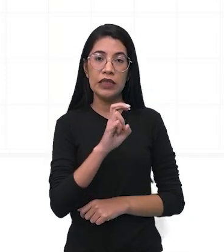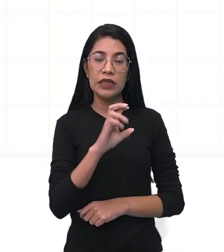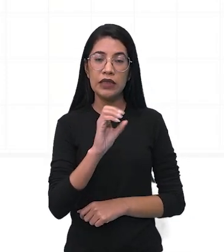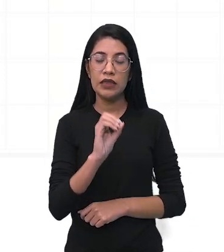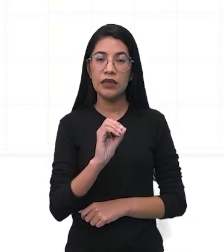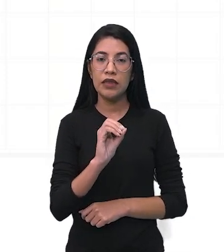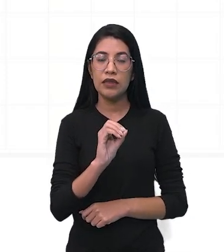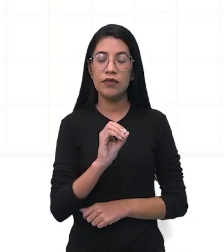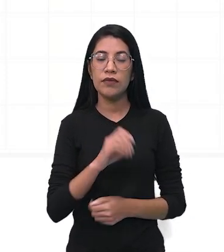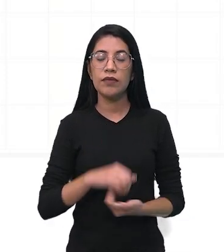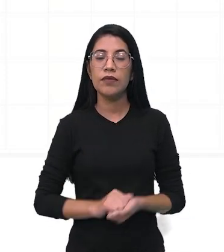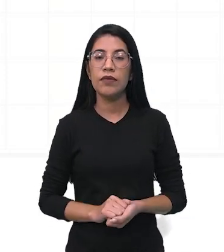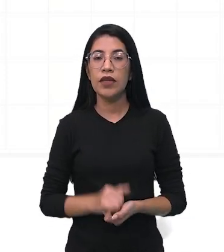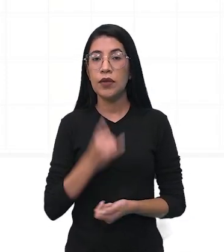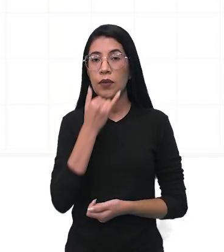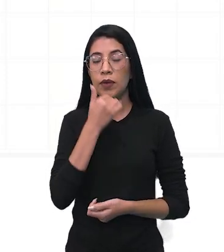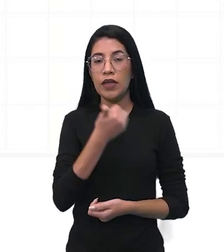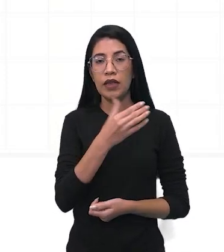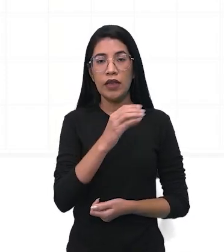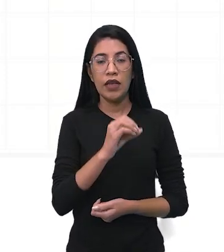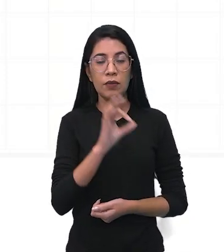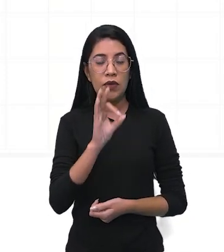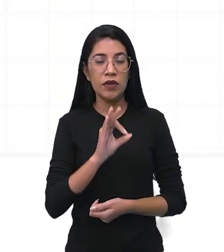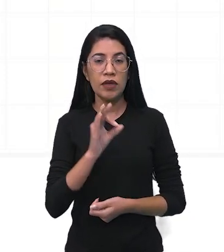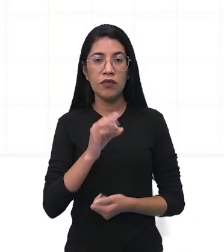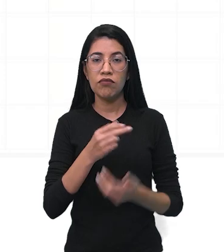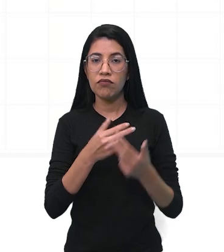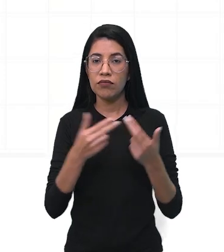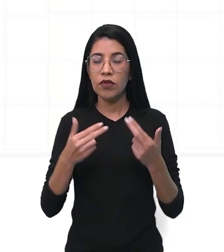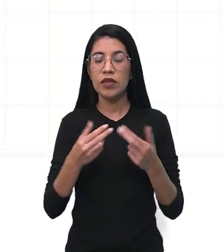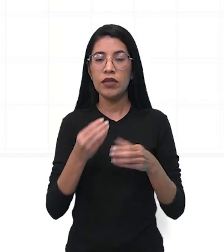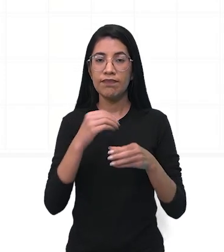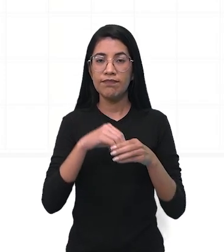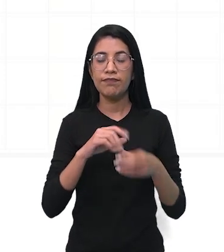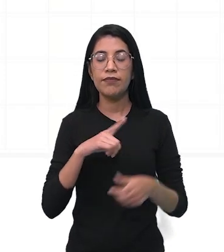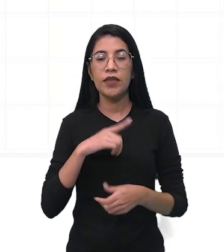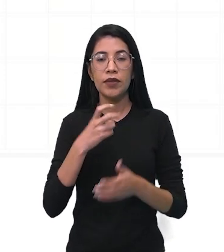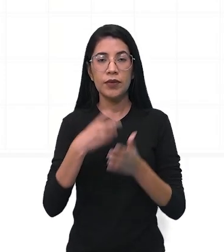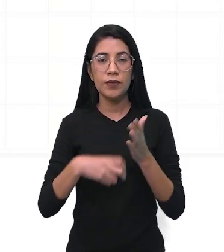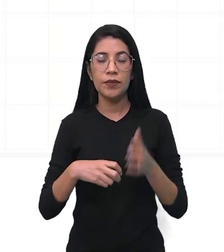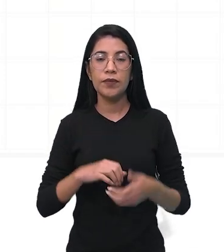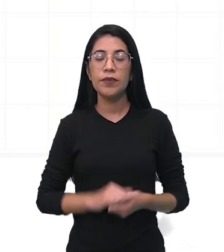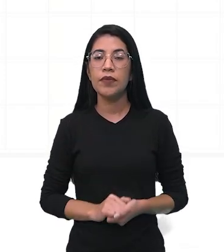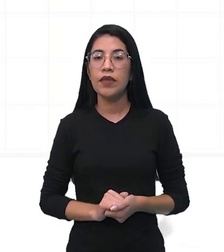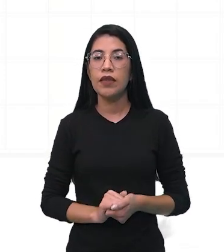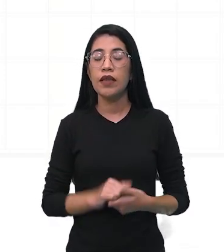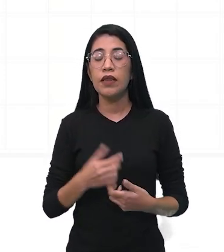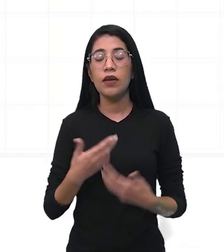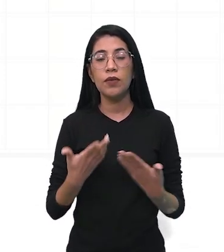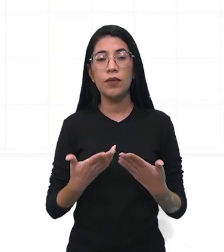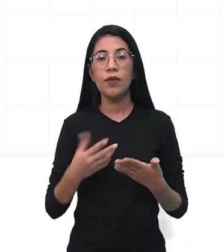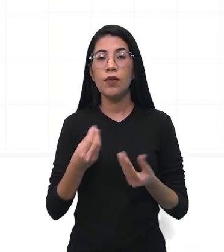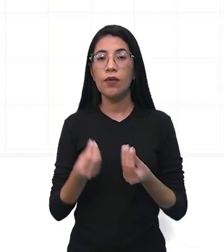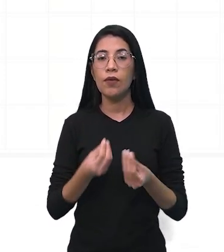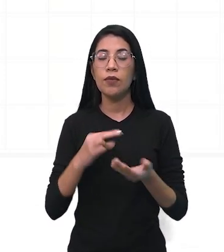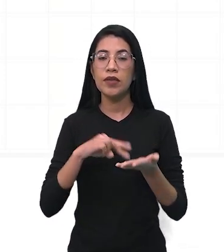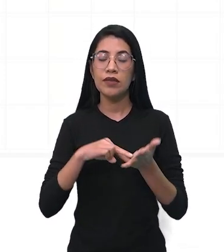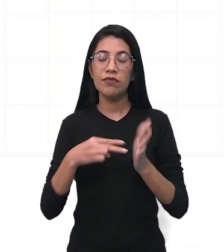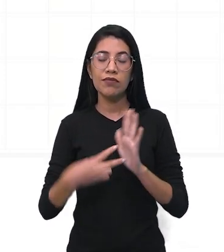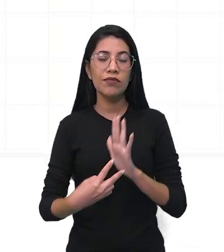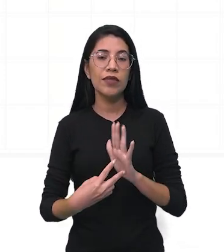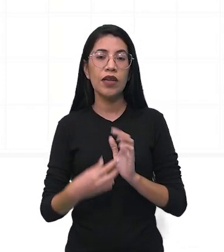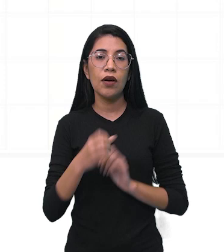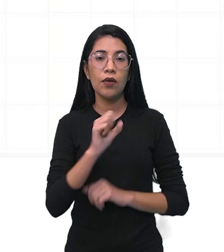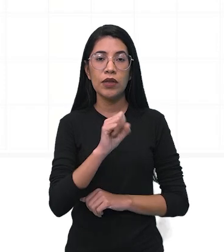que 10% é a 10ª parte de qualquer coisa. Então, nesse caso, a 10ª parte de